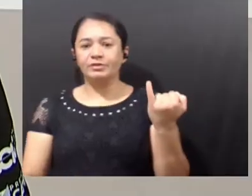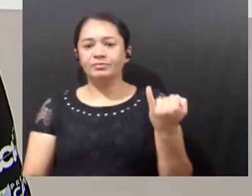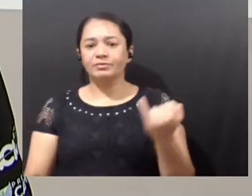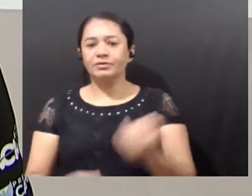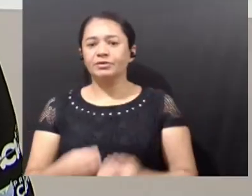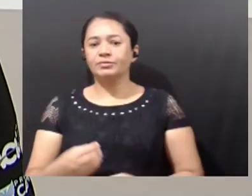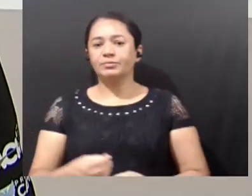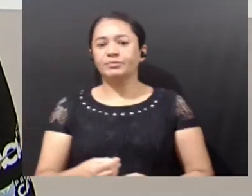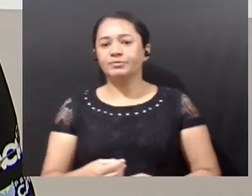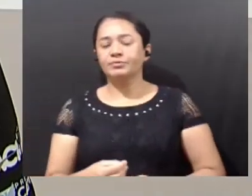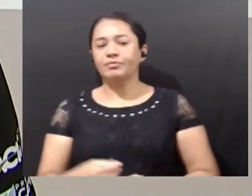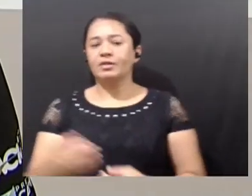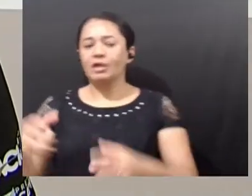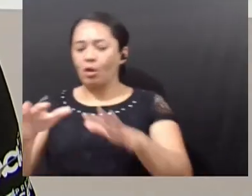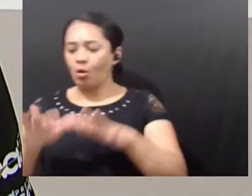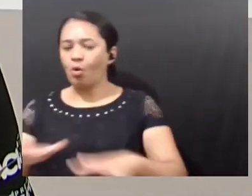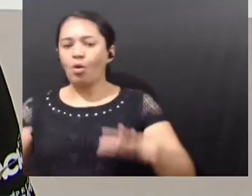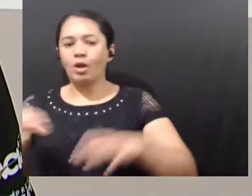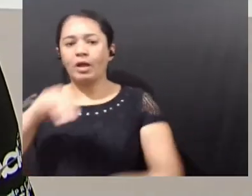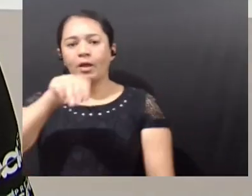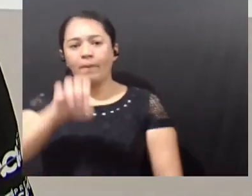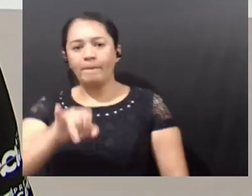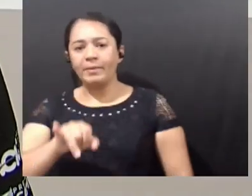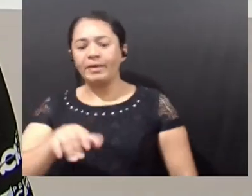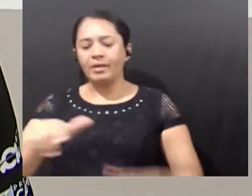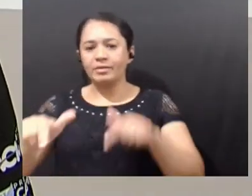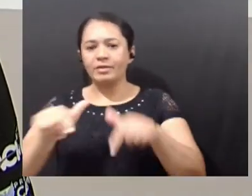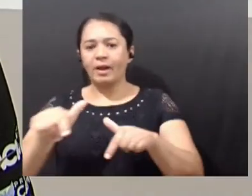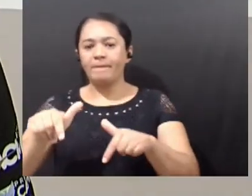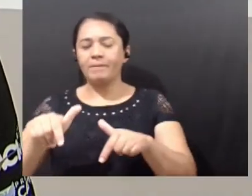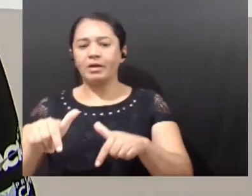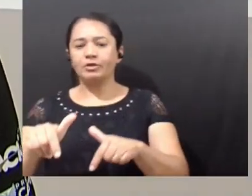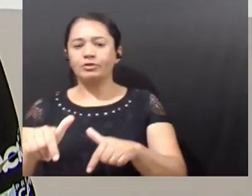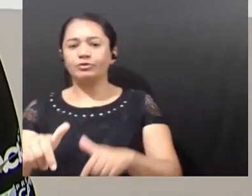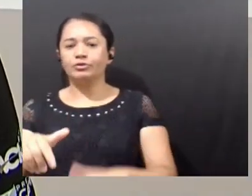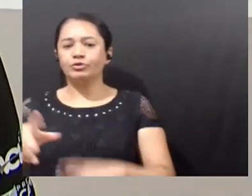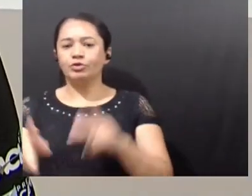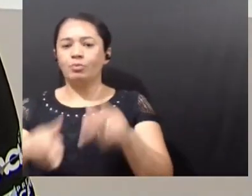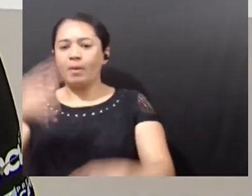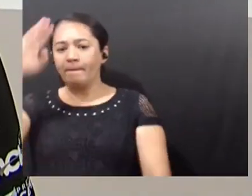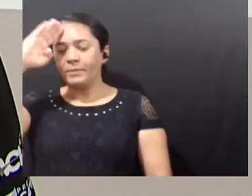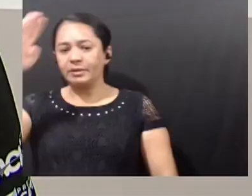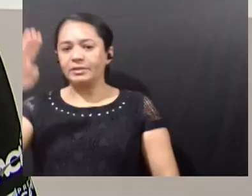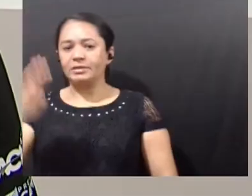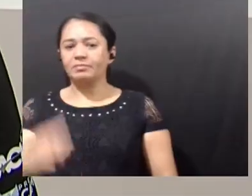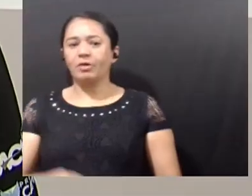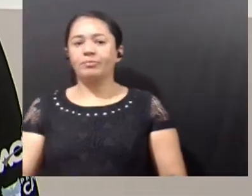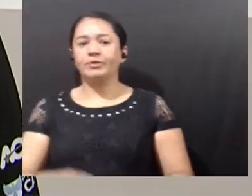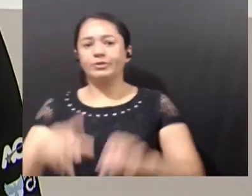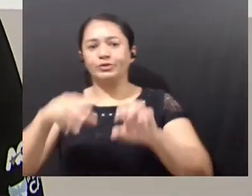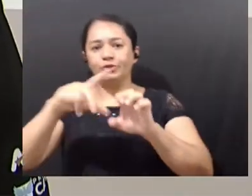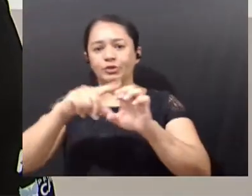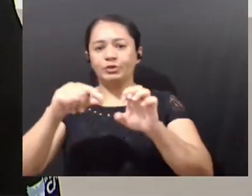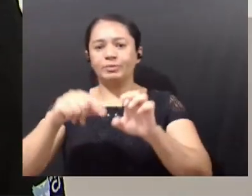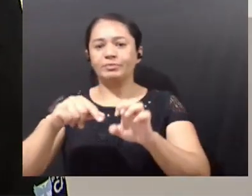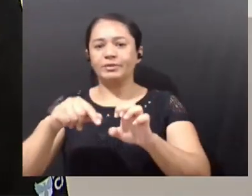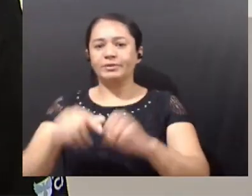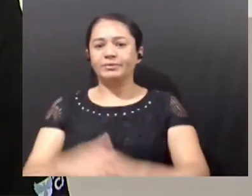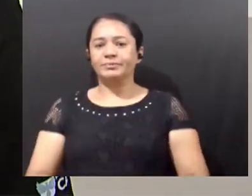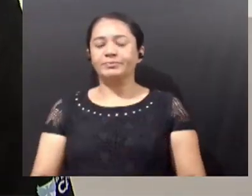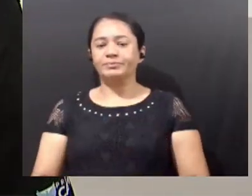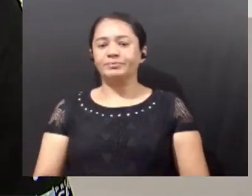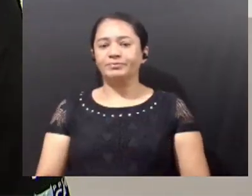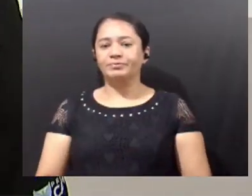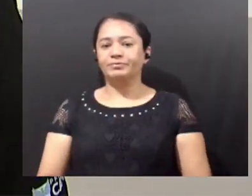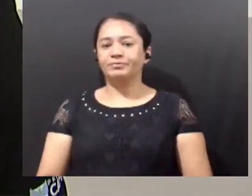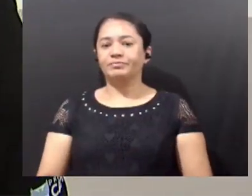Espaço MEI a serviço da população, principalmente do microempreendedor individual que vem até esse evento. É com muito prazer que